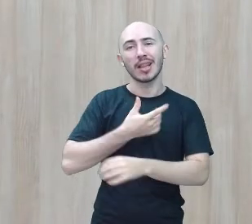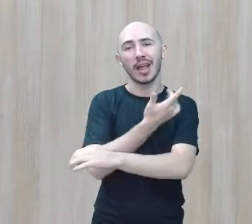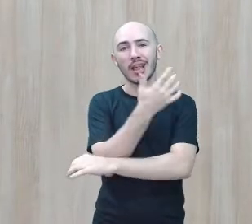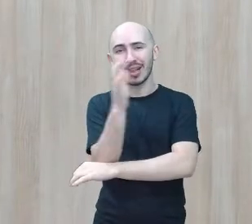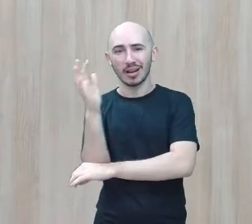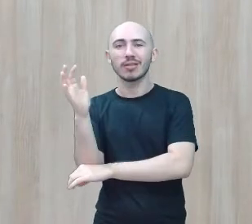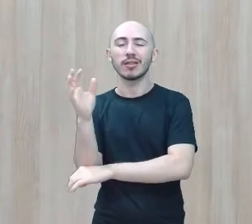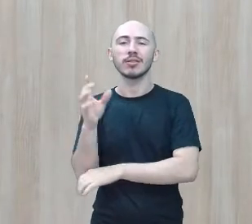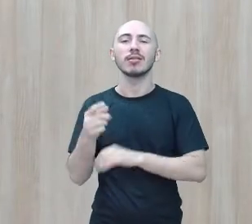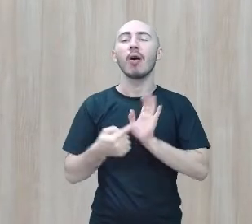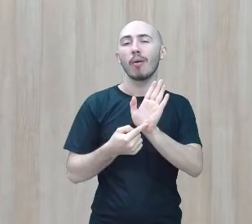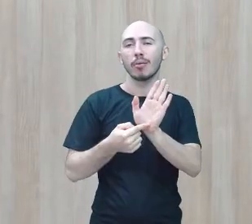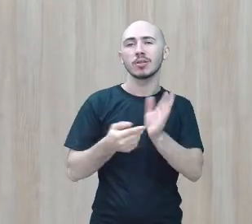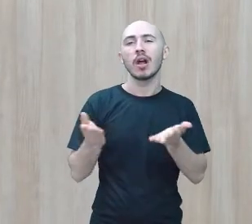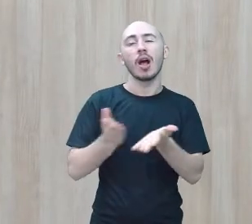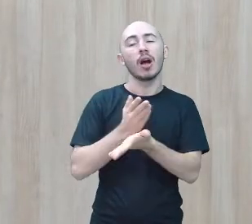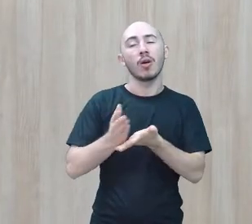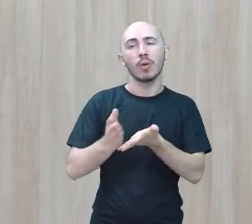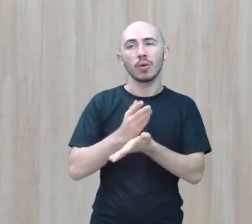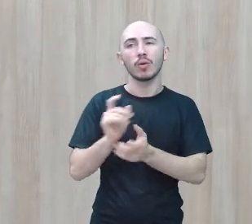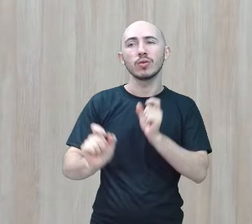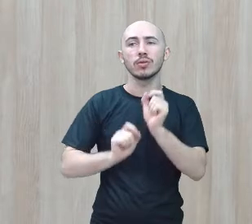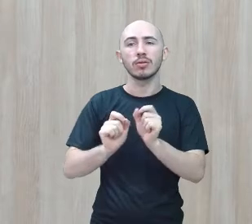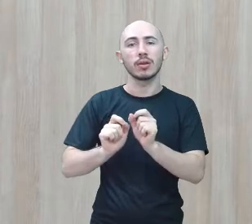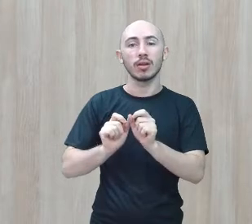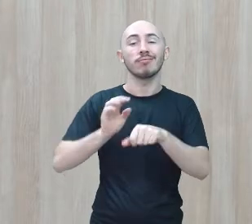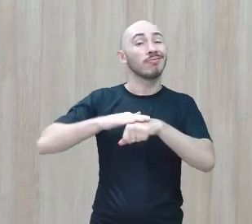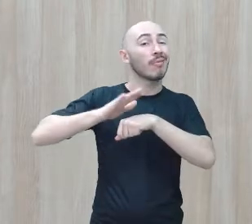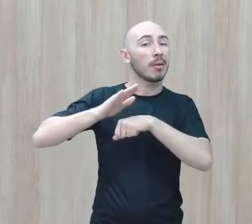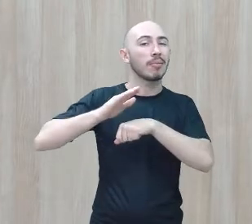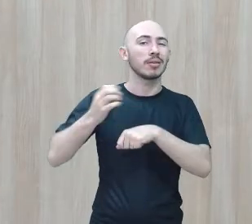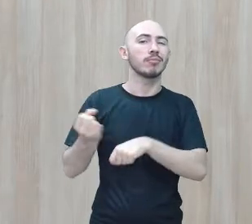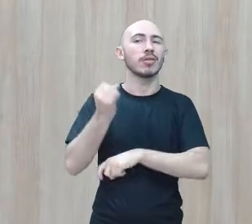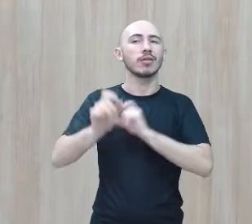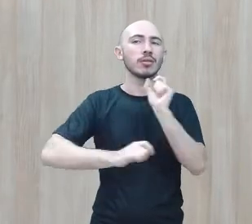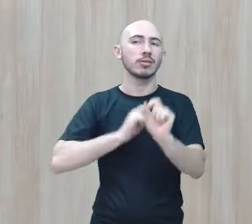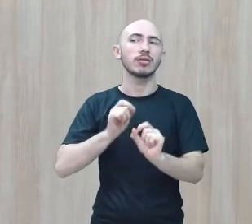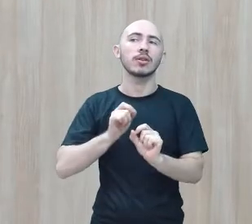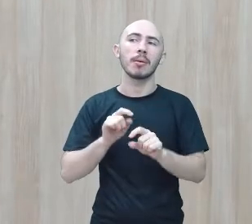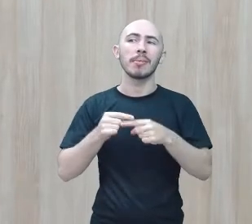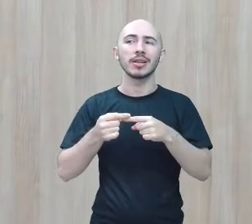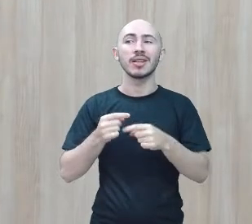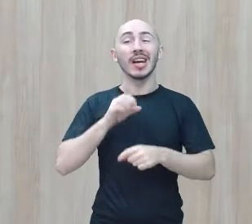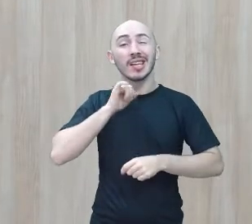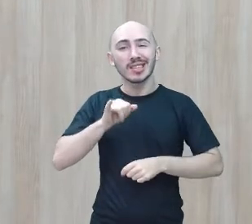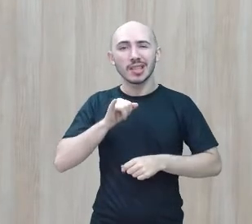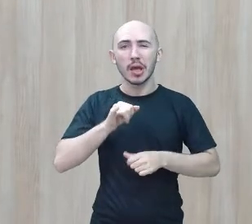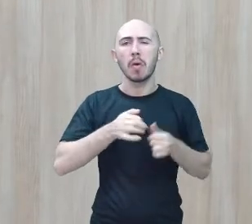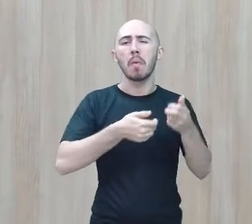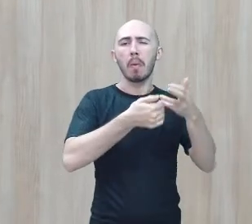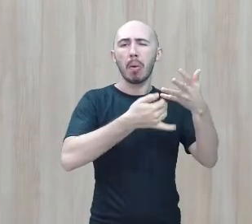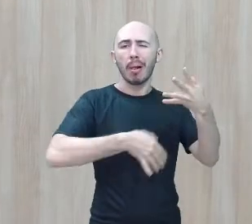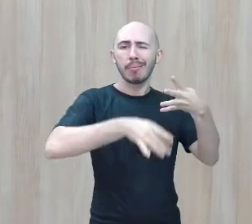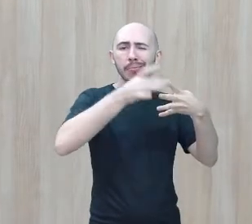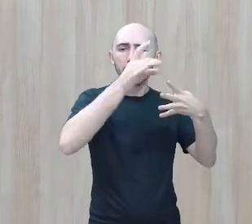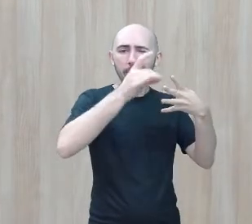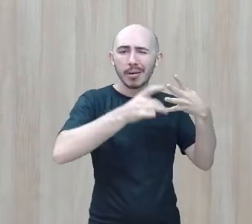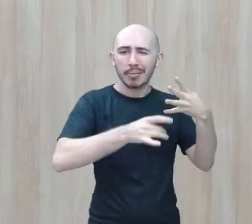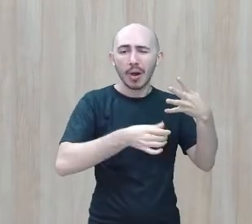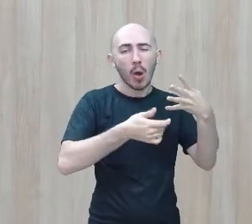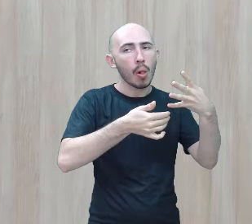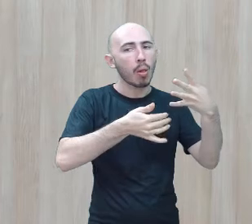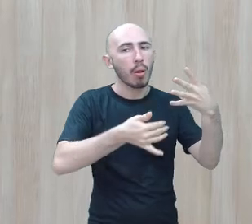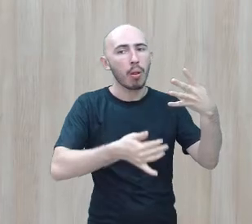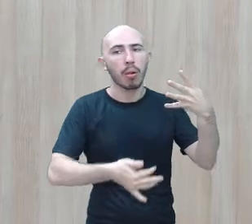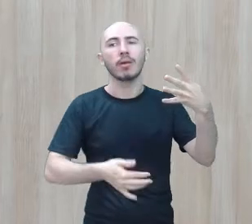elegi alguns, coloquei aí como mais importante. Embora, se eu fosse fazer uma lista mesmo, seriam inúmeras, como